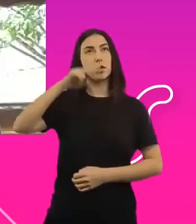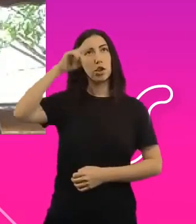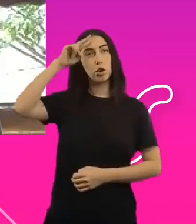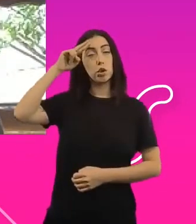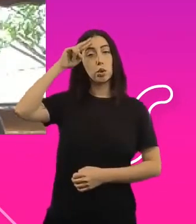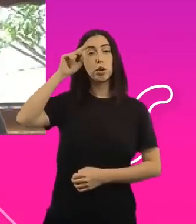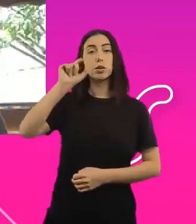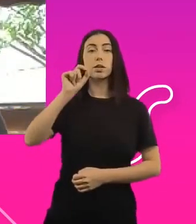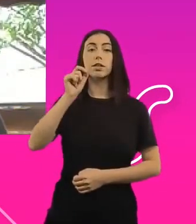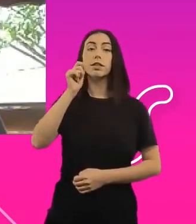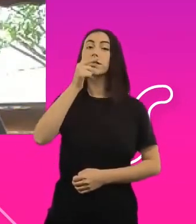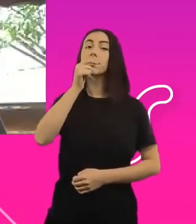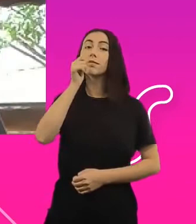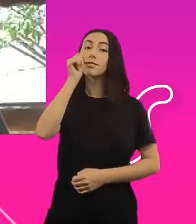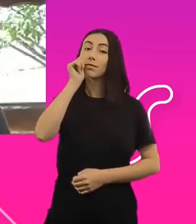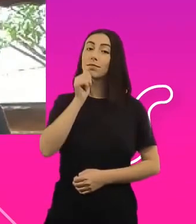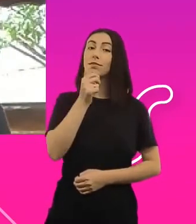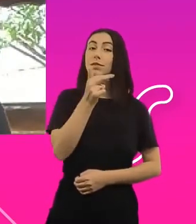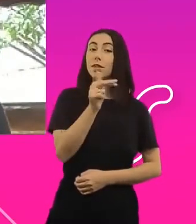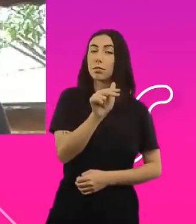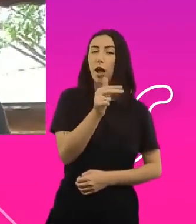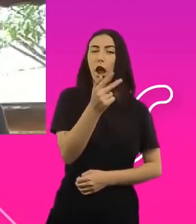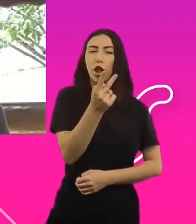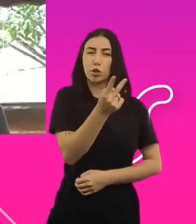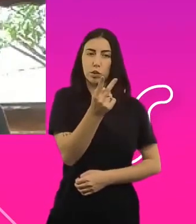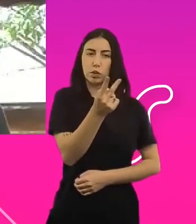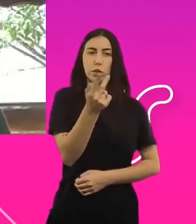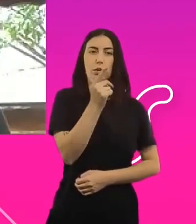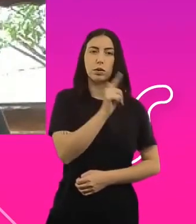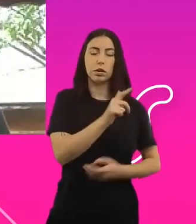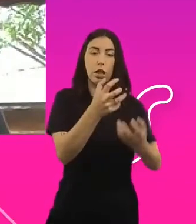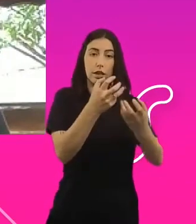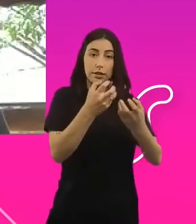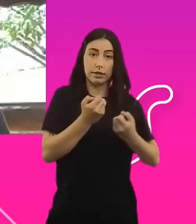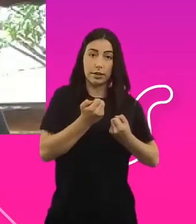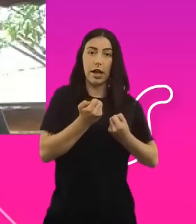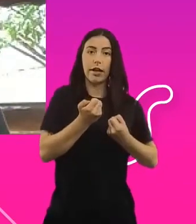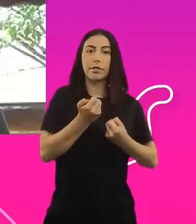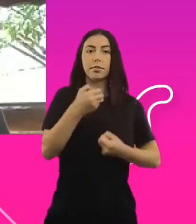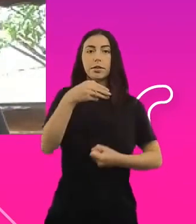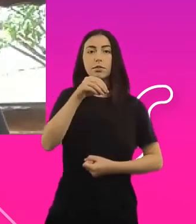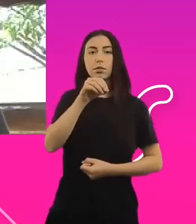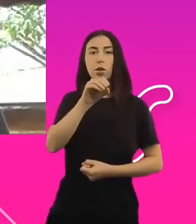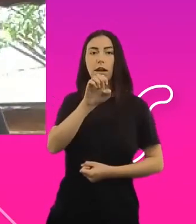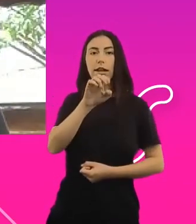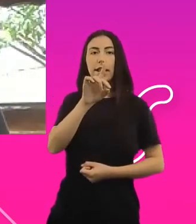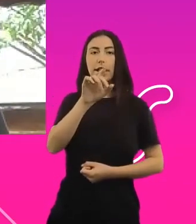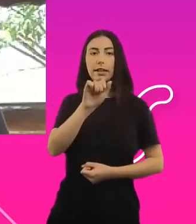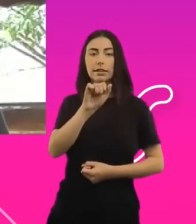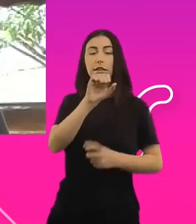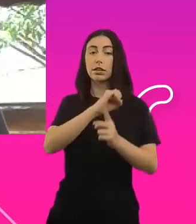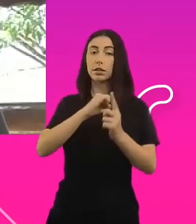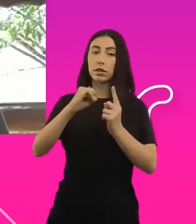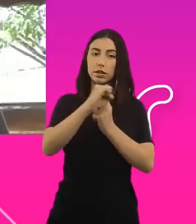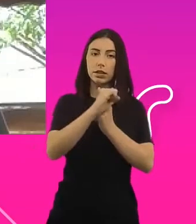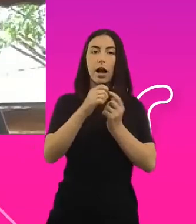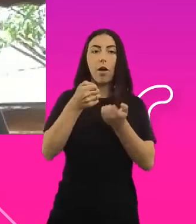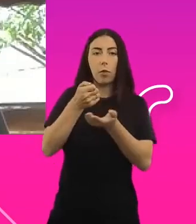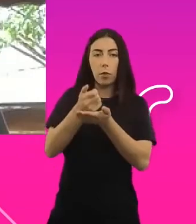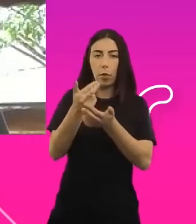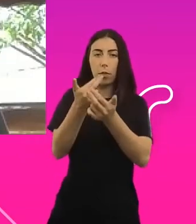começaram a receber as moedas sociais e aí começaram a realizar suas compras na comunidade, perceberam que elas também